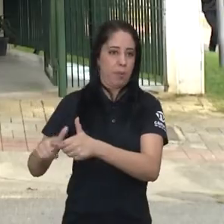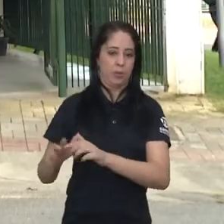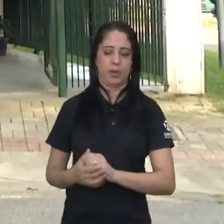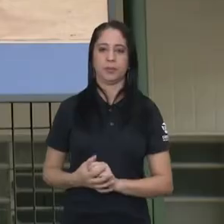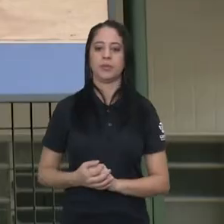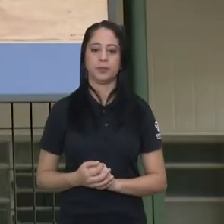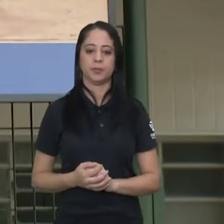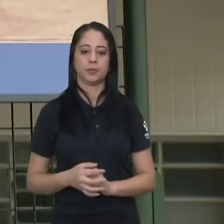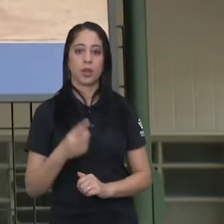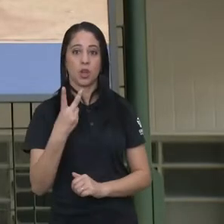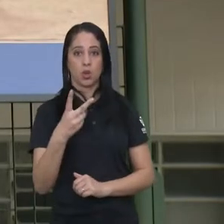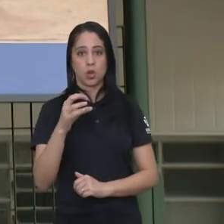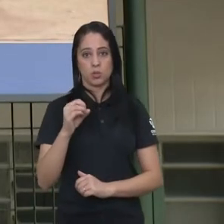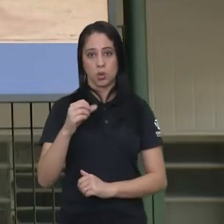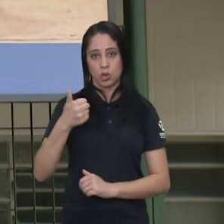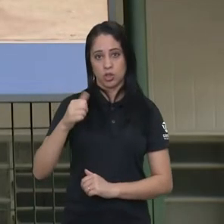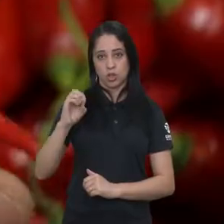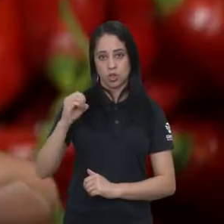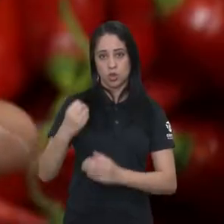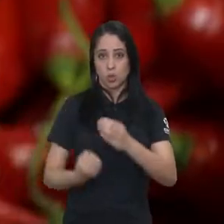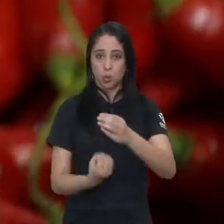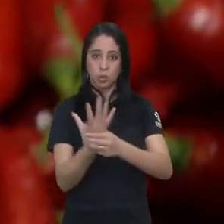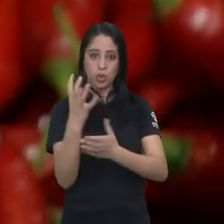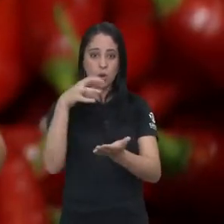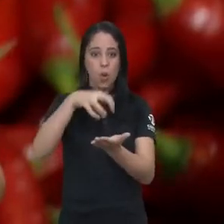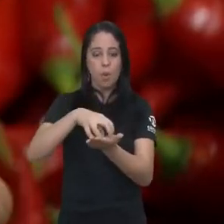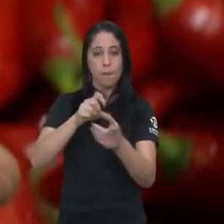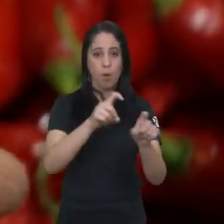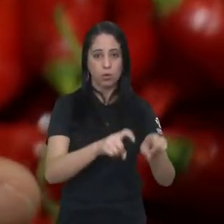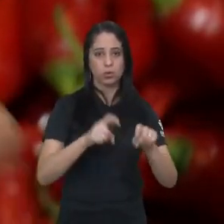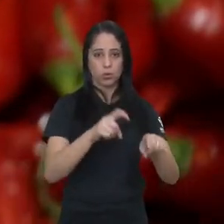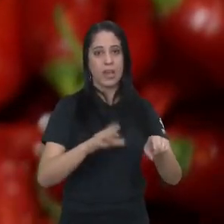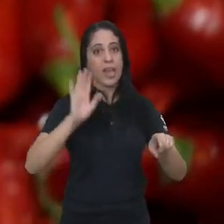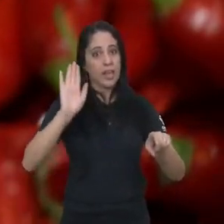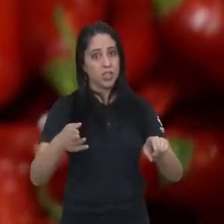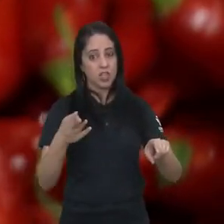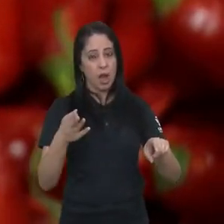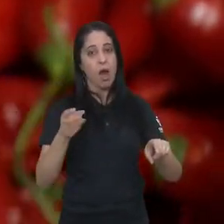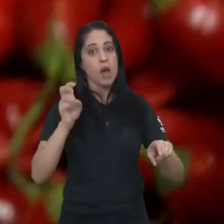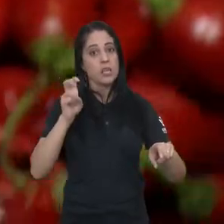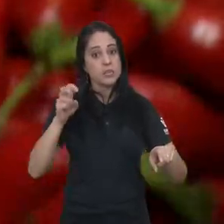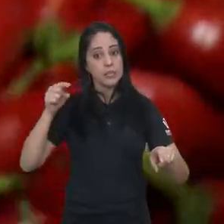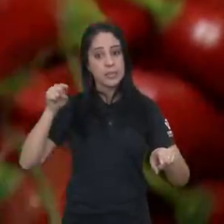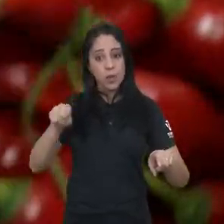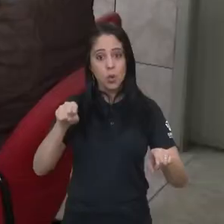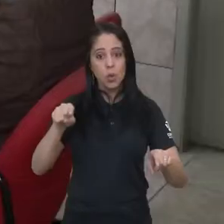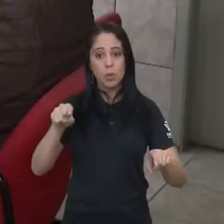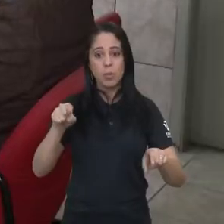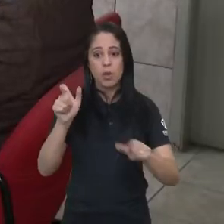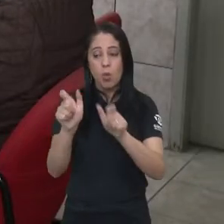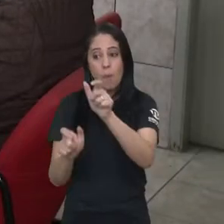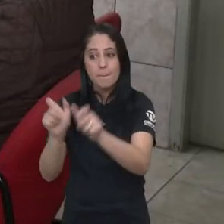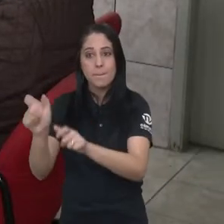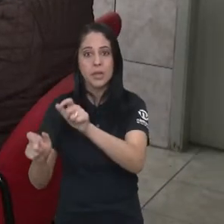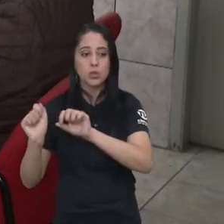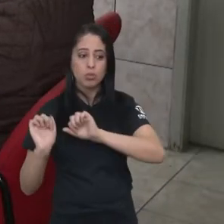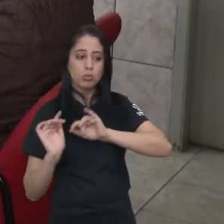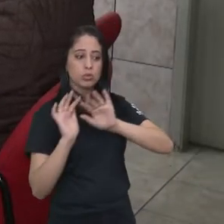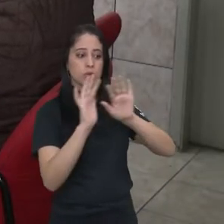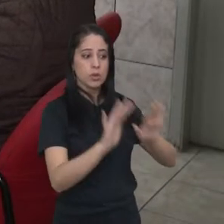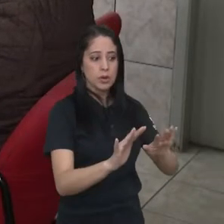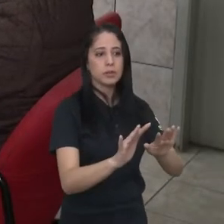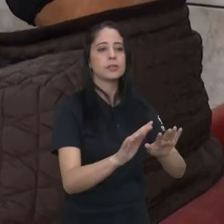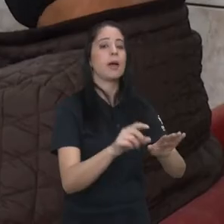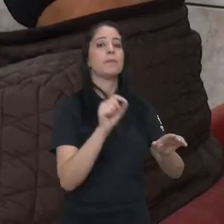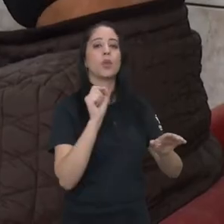desde a criação do ponto rural em 2018 Já foram atendidos mais de 5 mil produtores em São José o local oferece